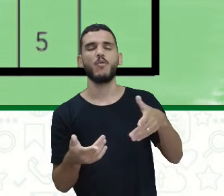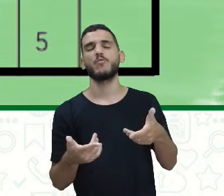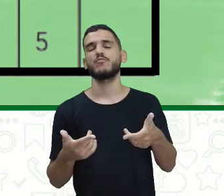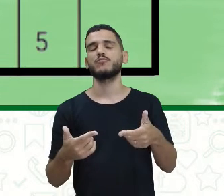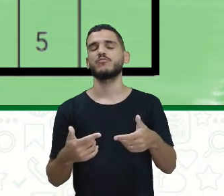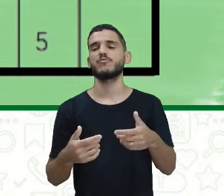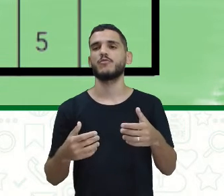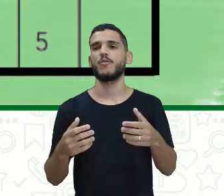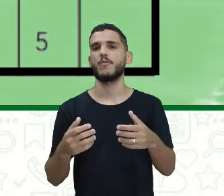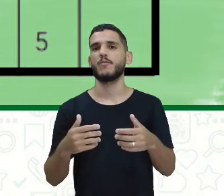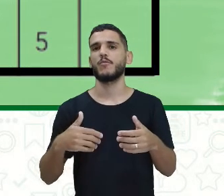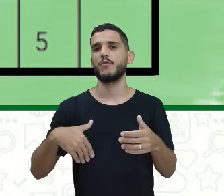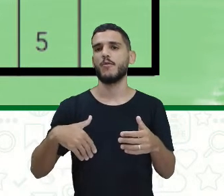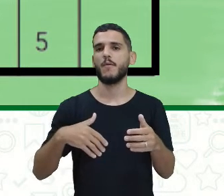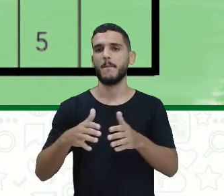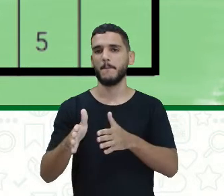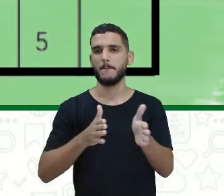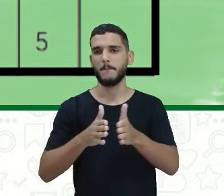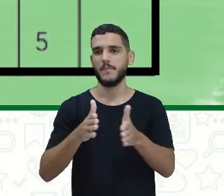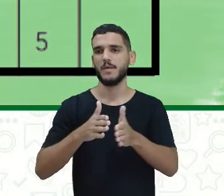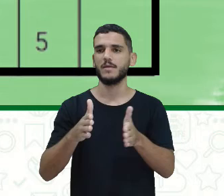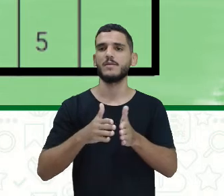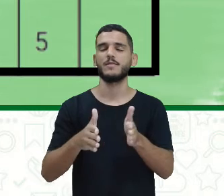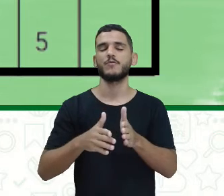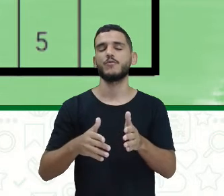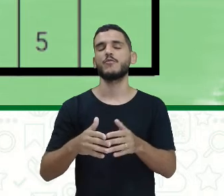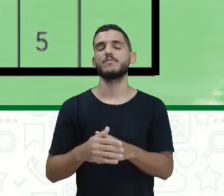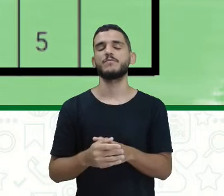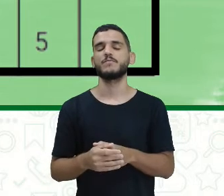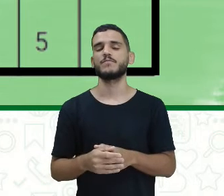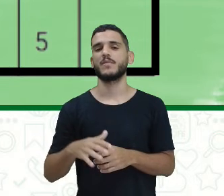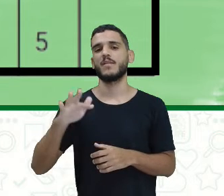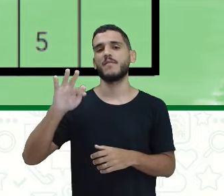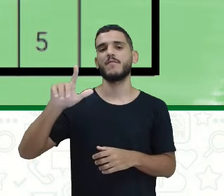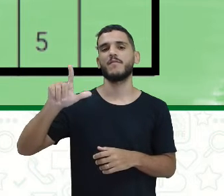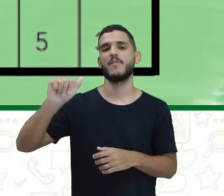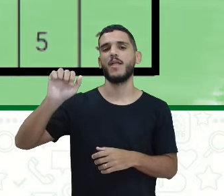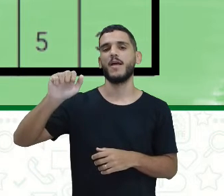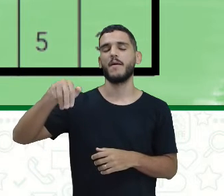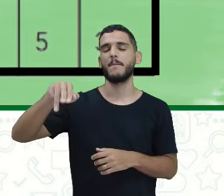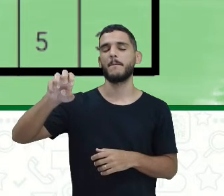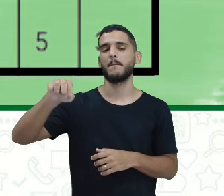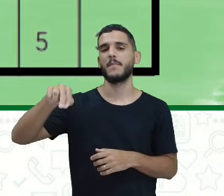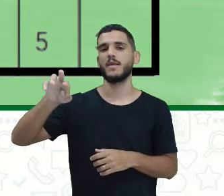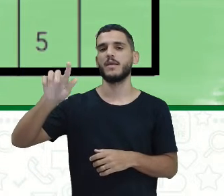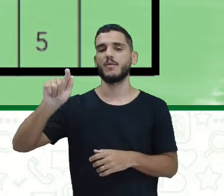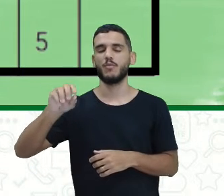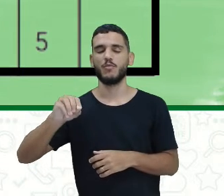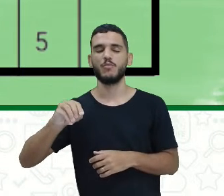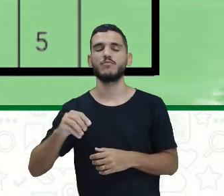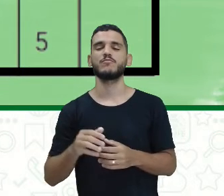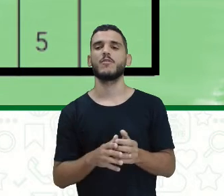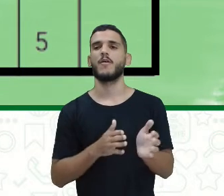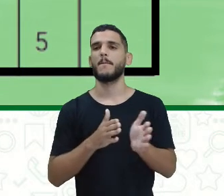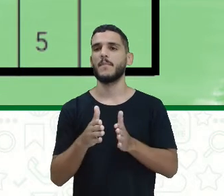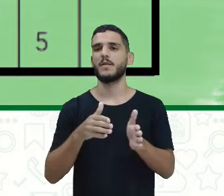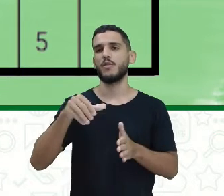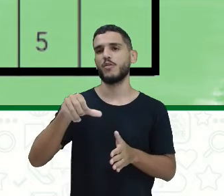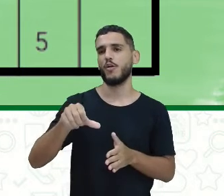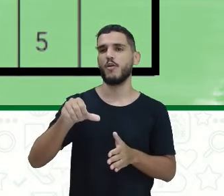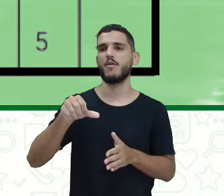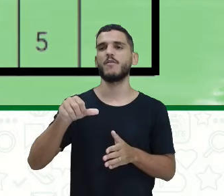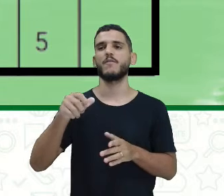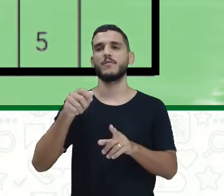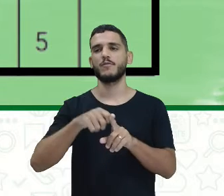do Flamengo no período de 9 de agosto a 9 de setembro, tá? Isso aí eu tenho o